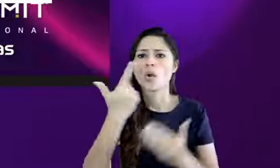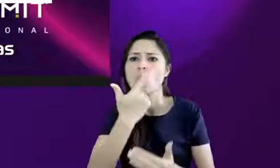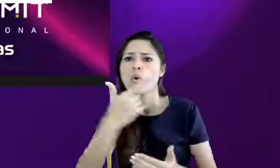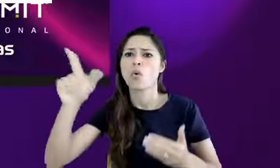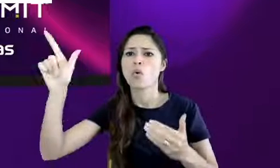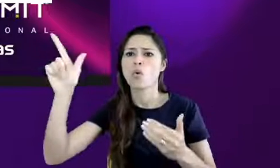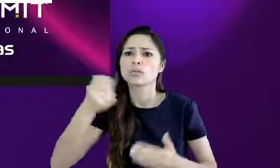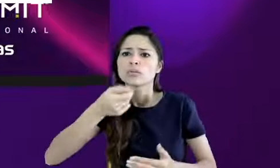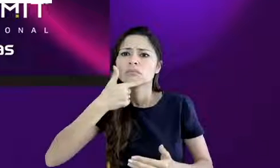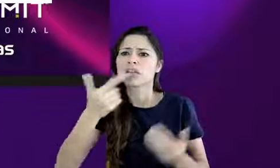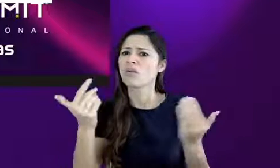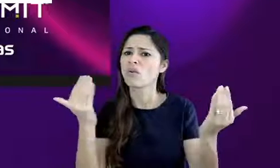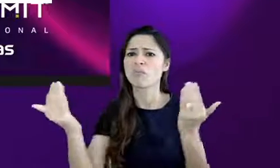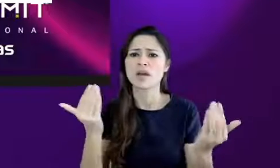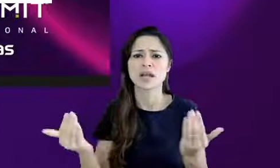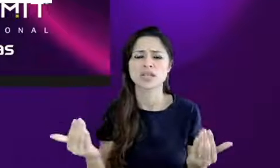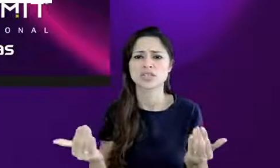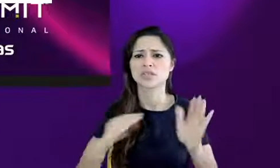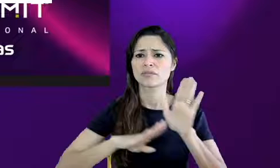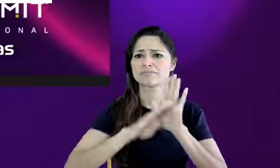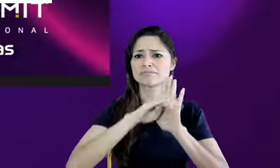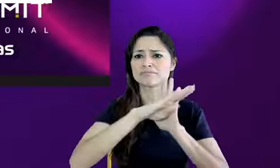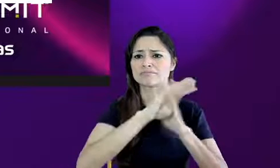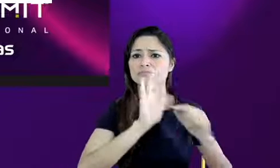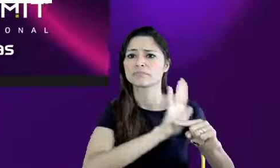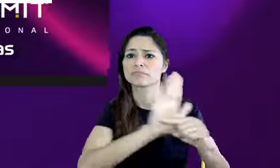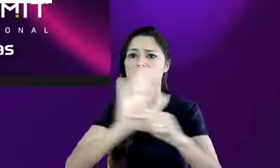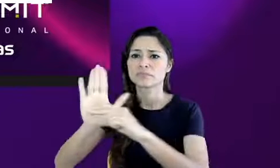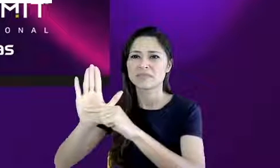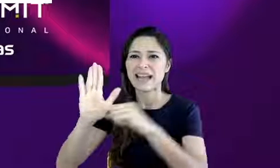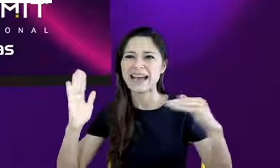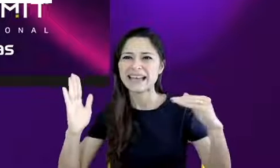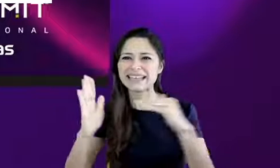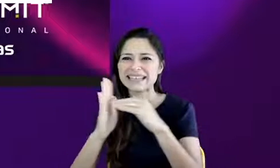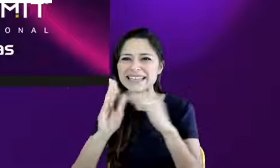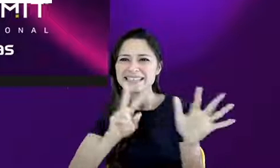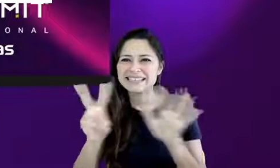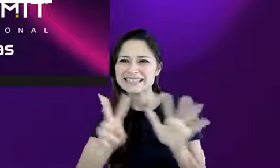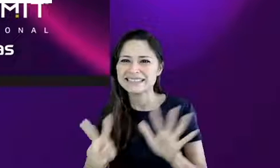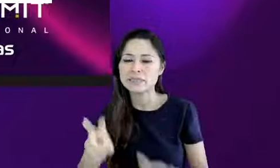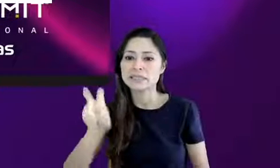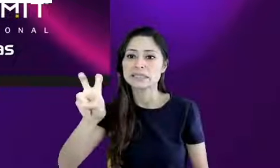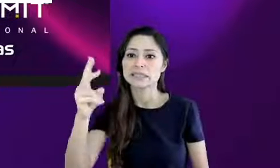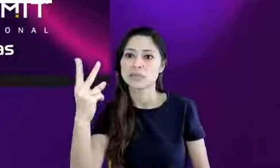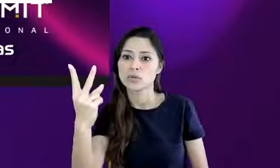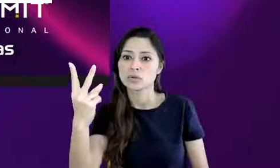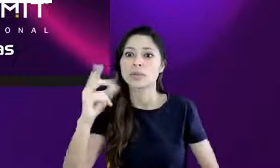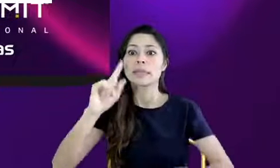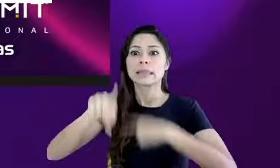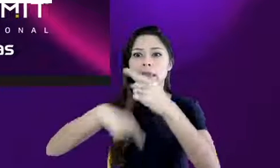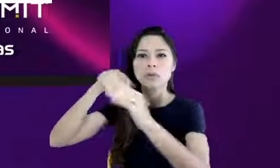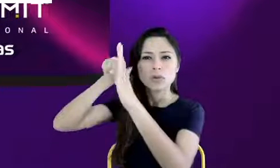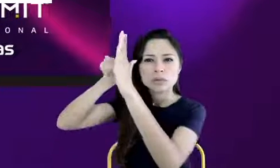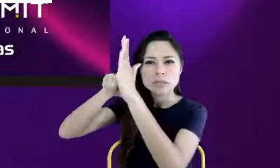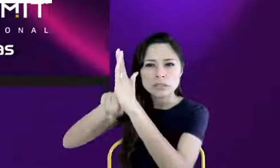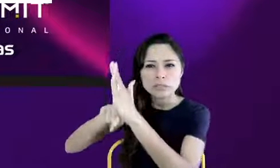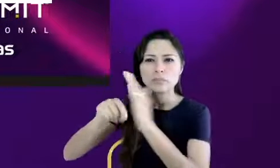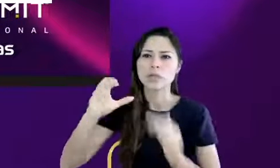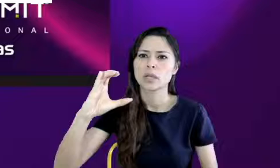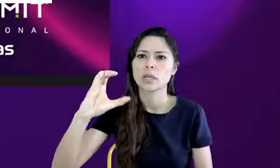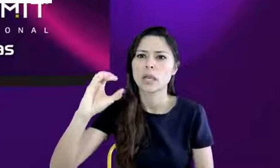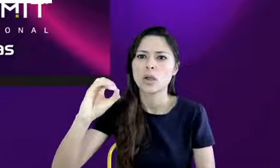vedolizumab, e também na semana 52, quando foi feita a aferição através de colonoscopia, enterografia ou